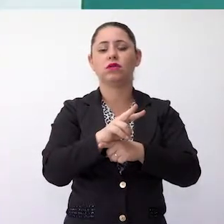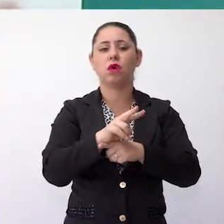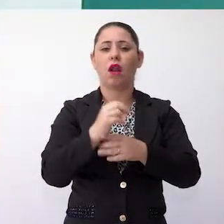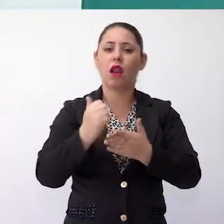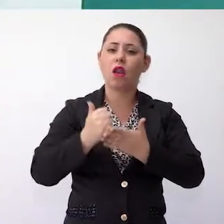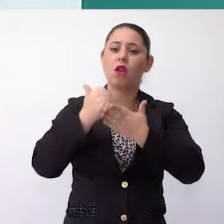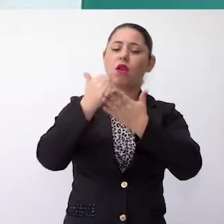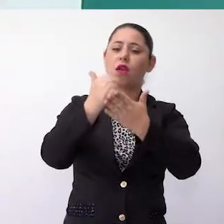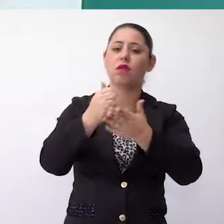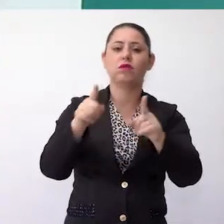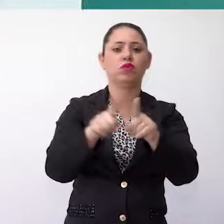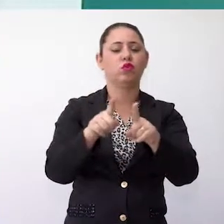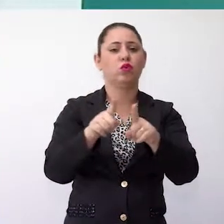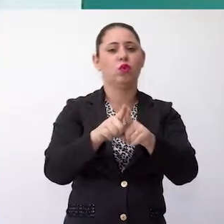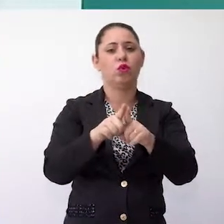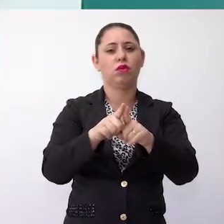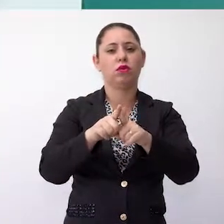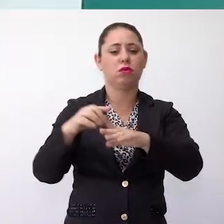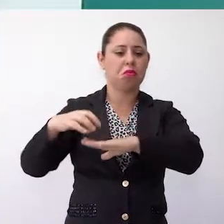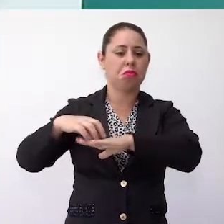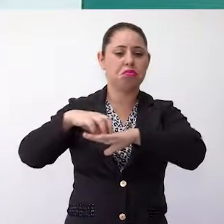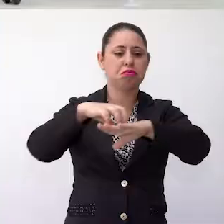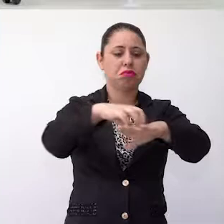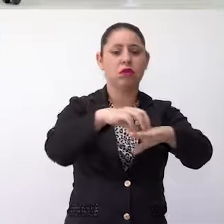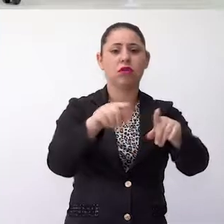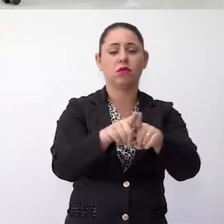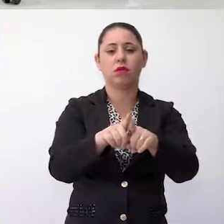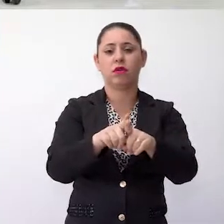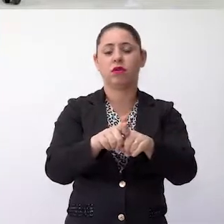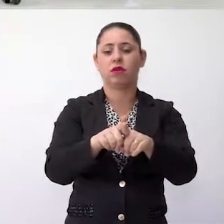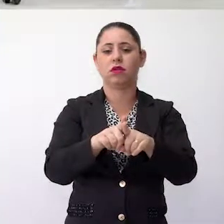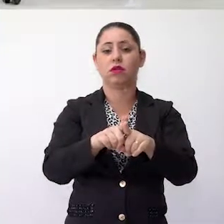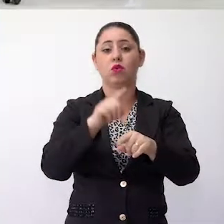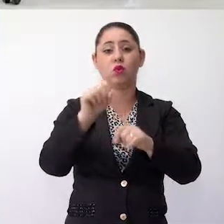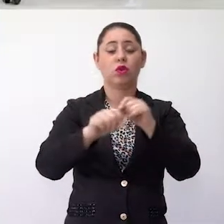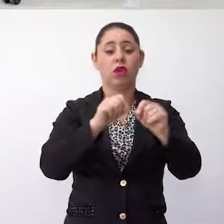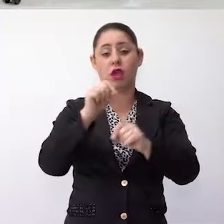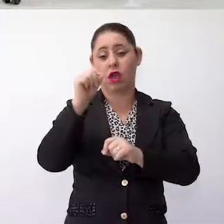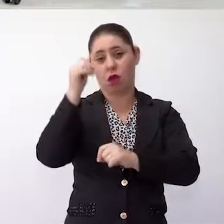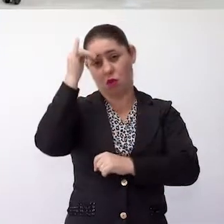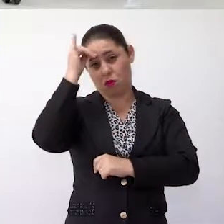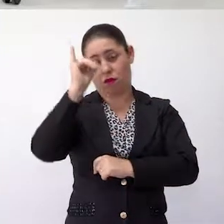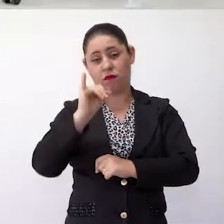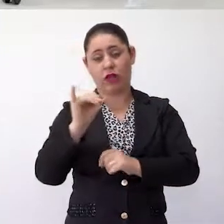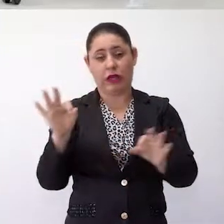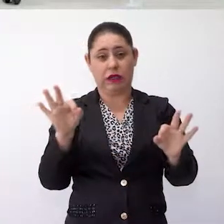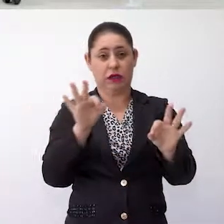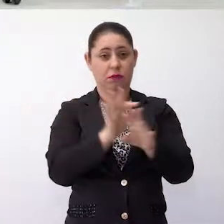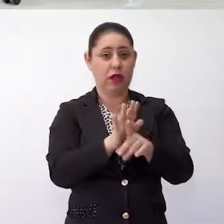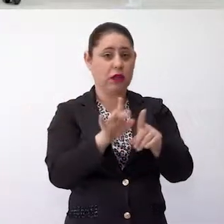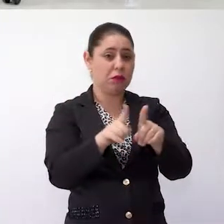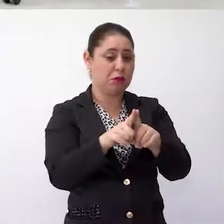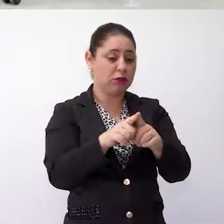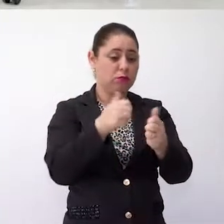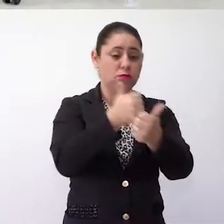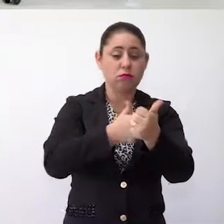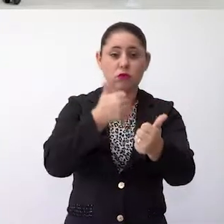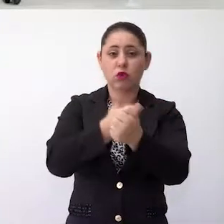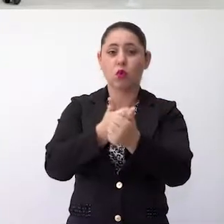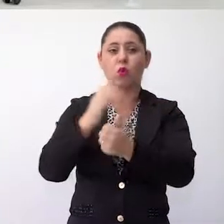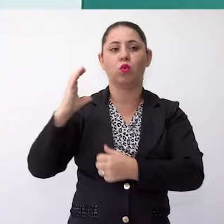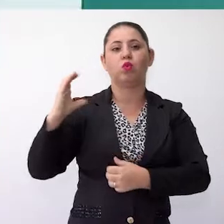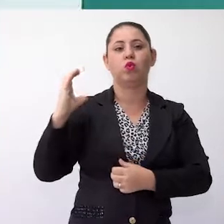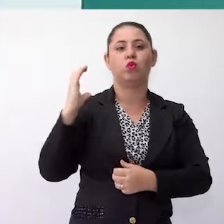transportes, fiscalização das rodovias, e, no segundo momento, um combate, uma ação repressiva em relação aos